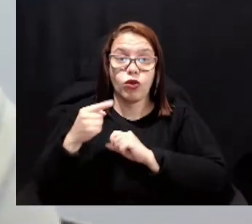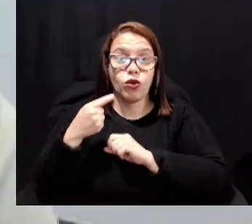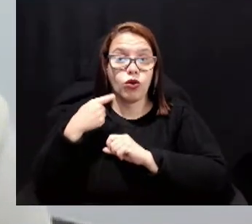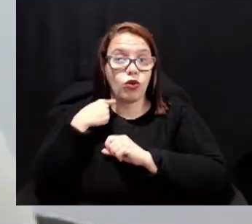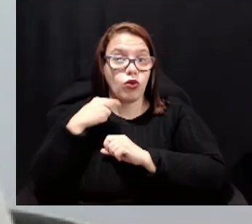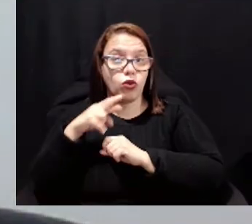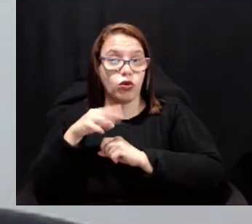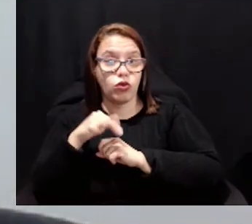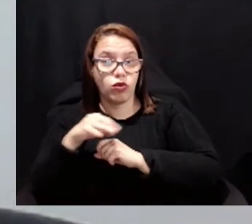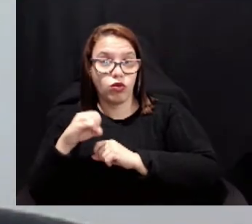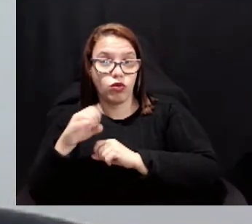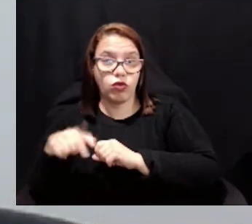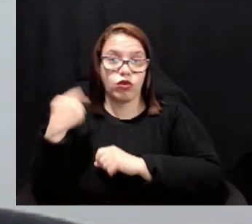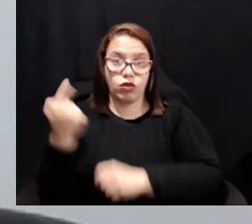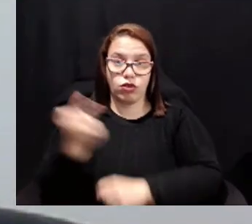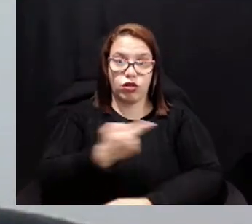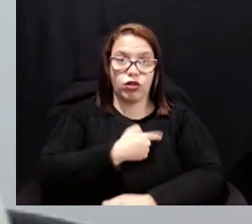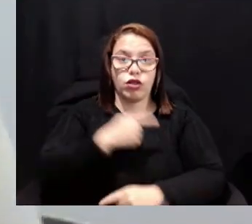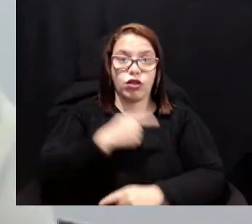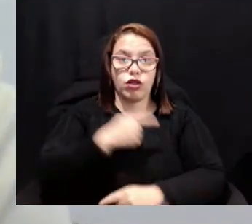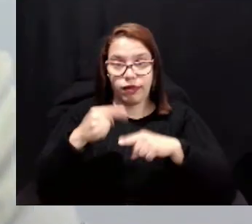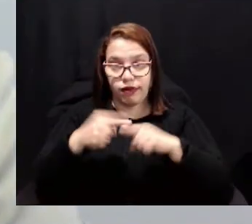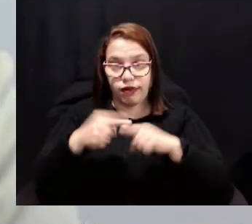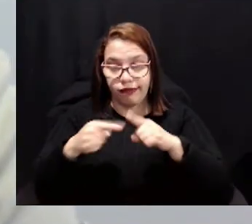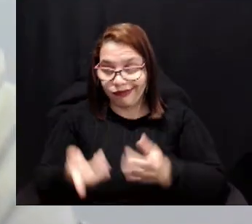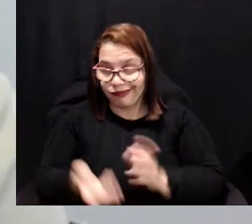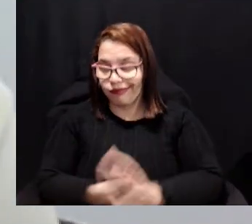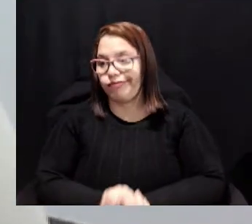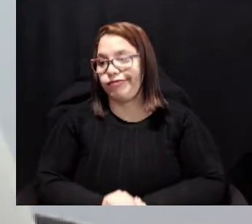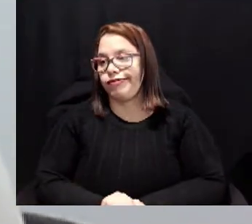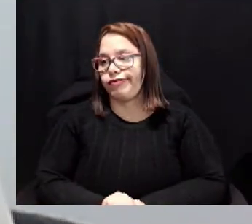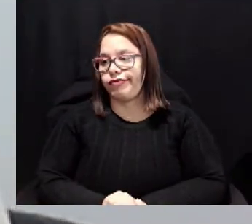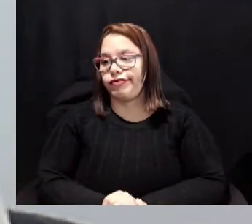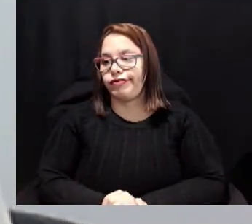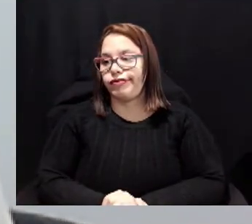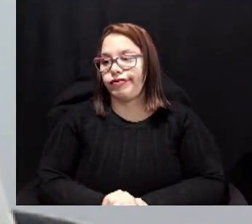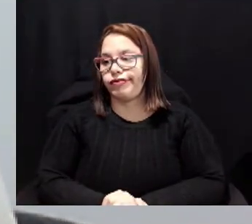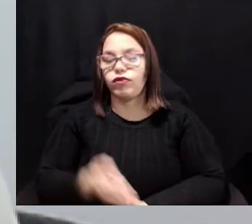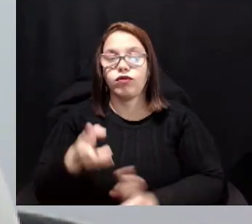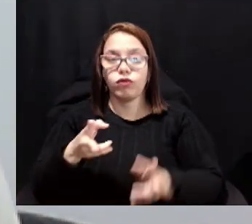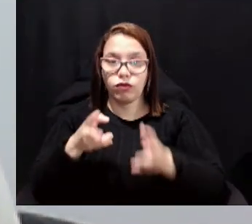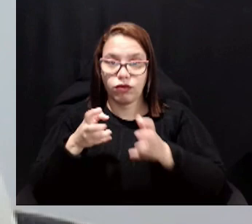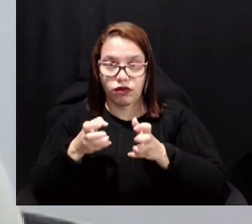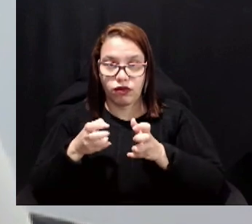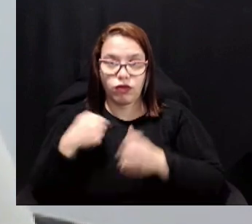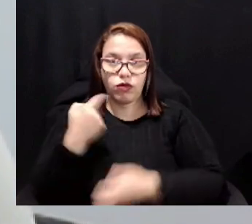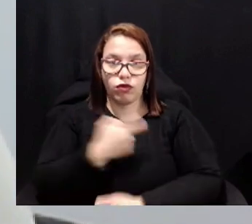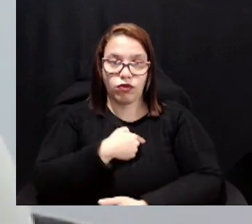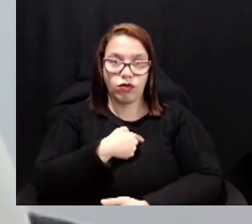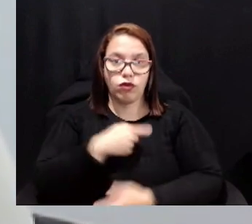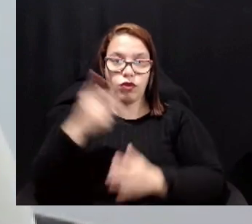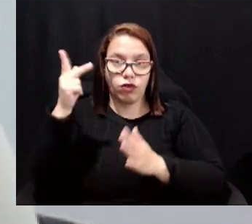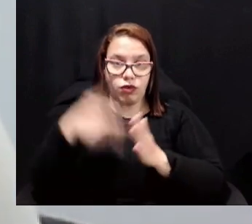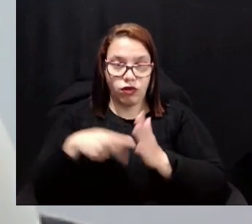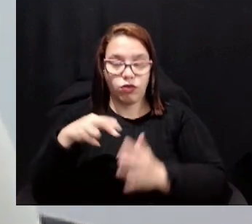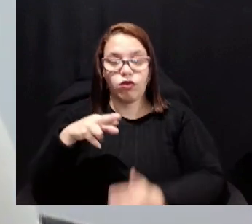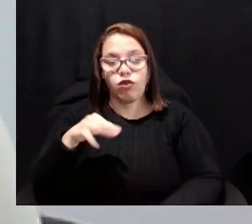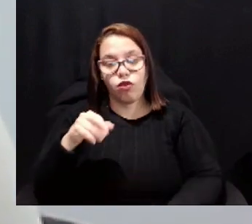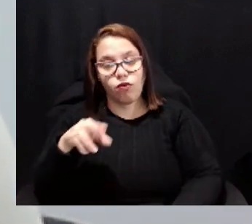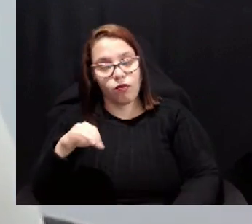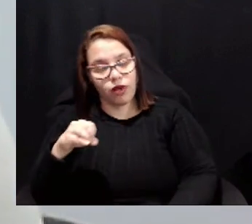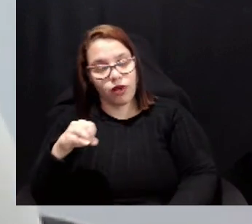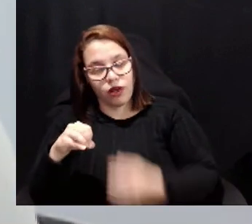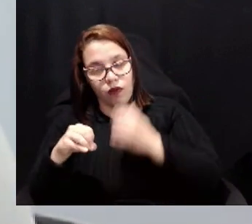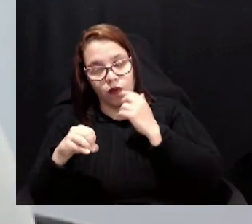o resíduo de um outro processo é a nossa matéria-prima. Então, a gente olhou com esse mesmo olhar para os nossos próprios